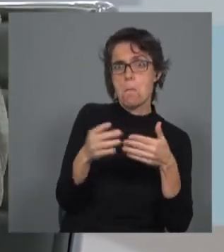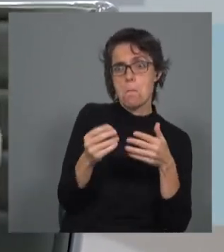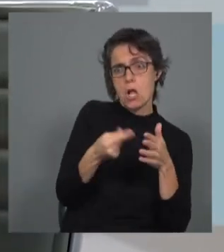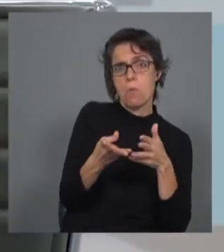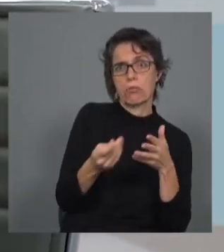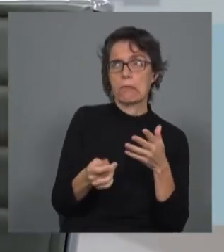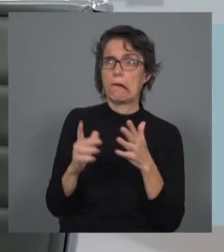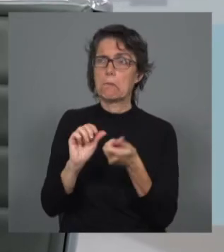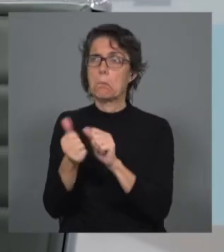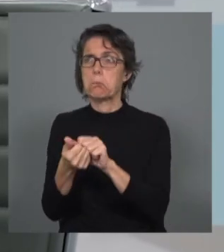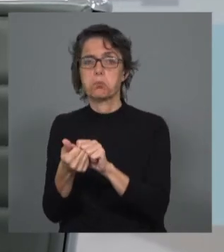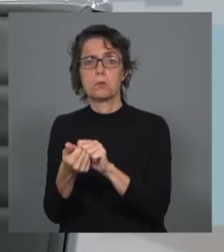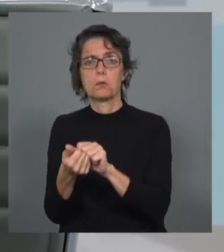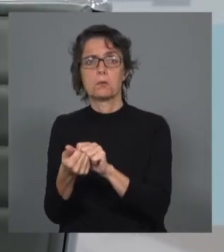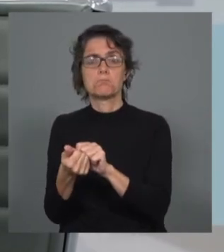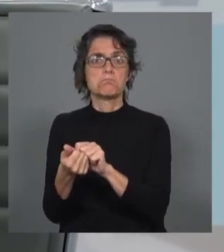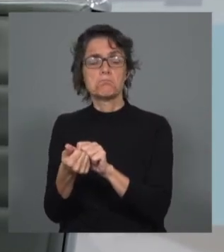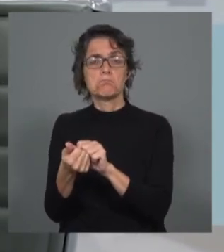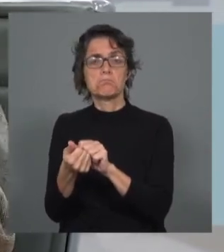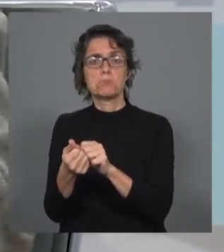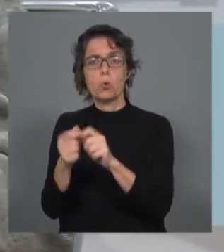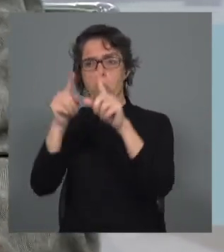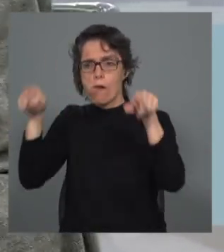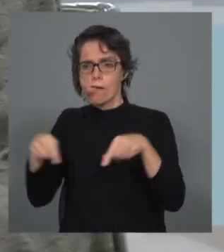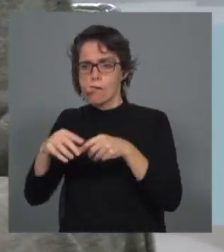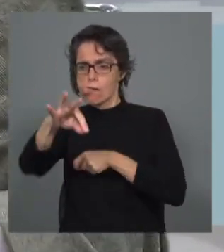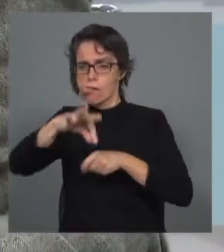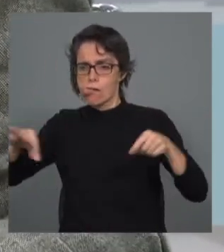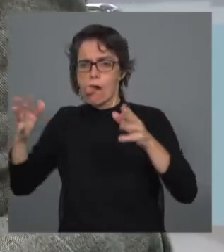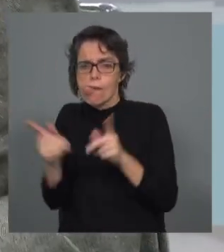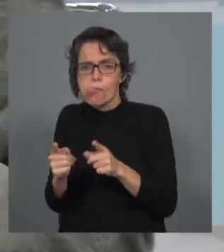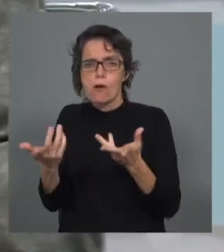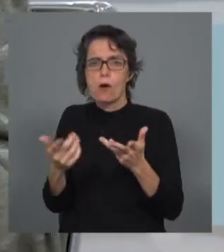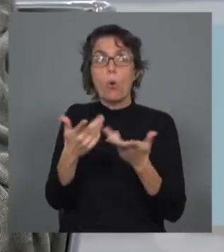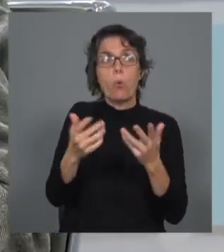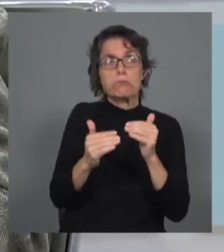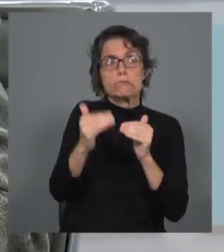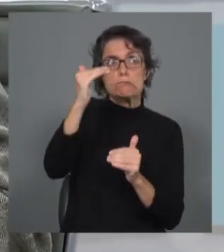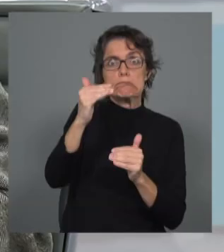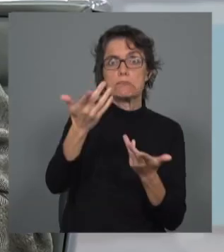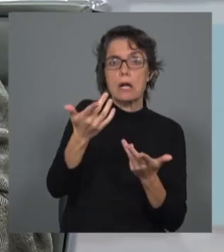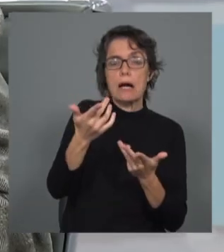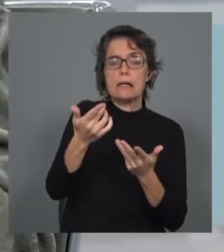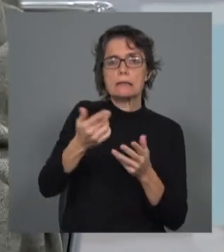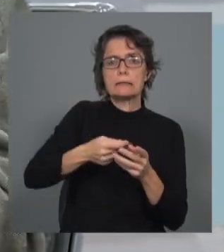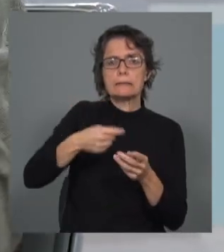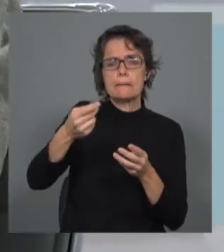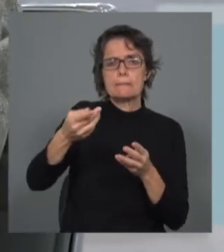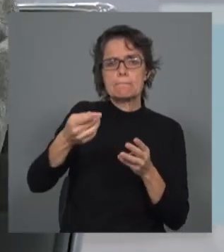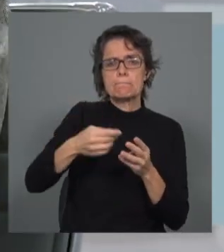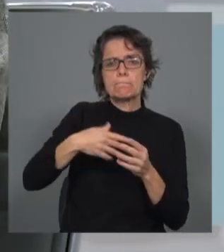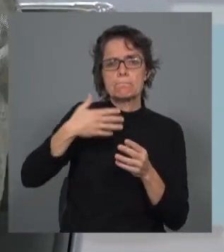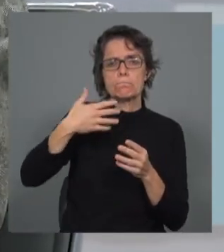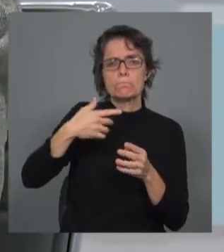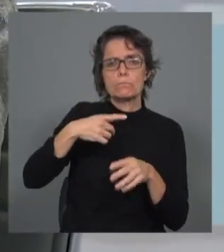vou mudar o tamanho do jornal, vou aumentar a periodicidade. Portanto,